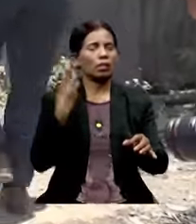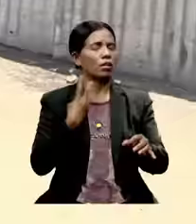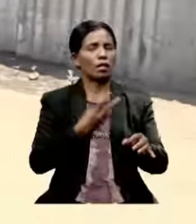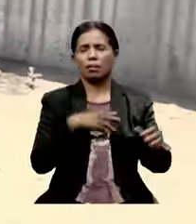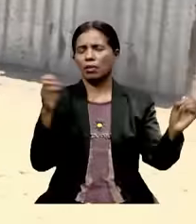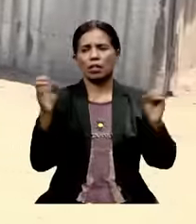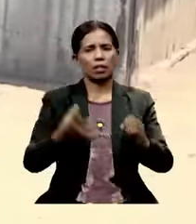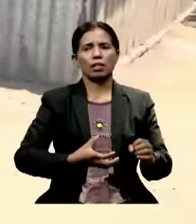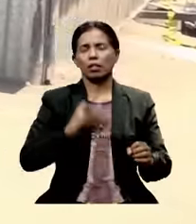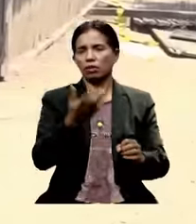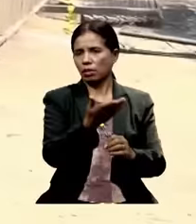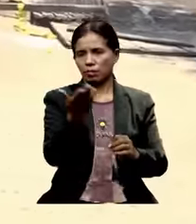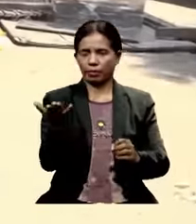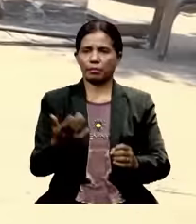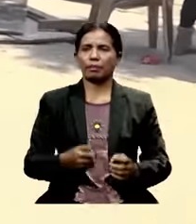simi.